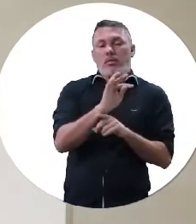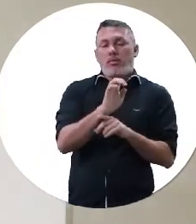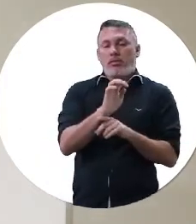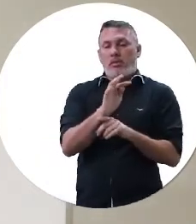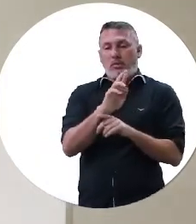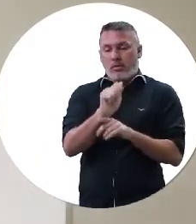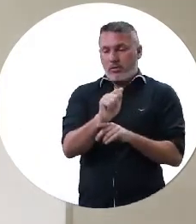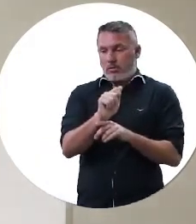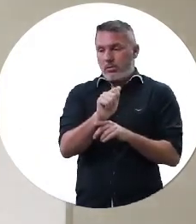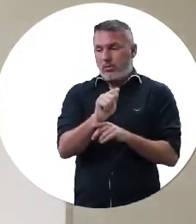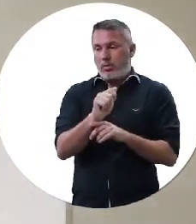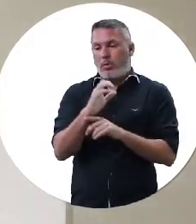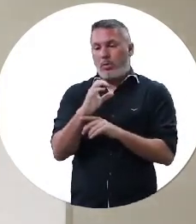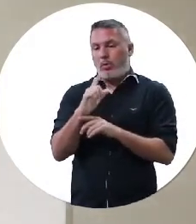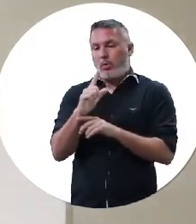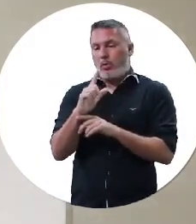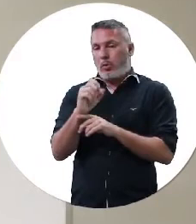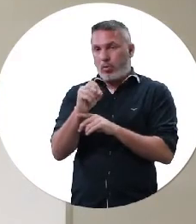cloro,